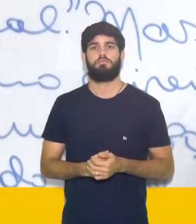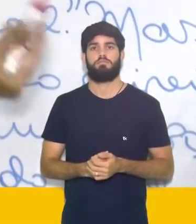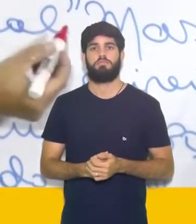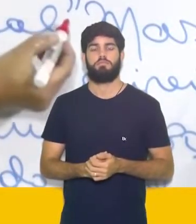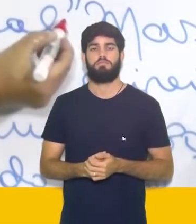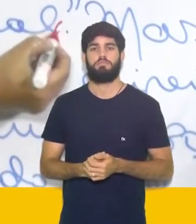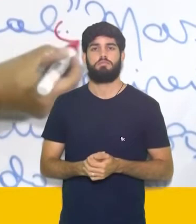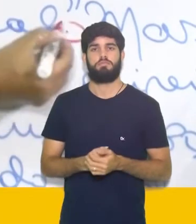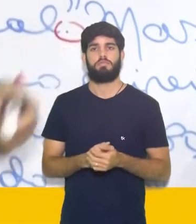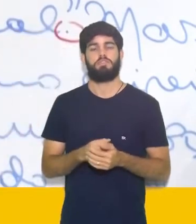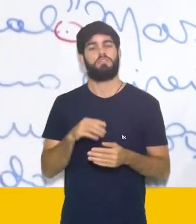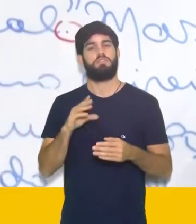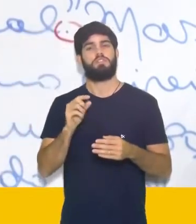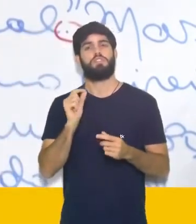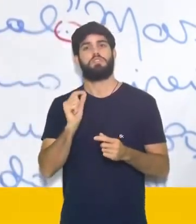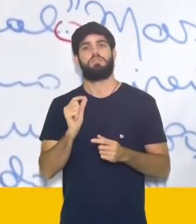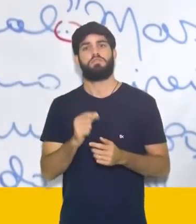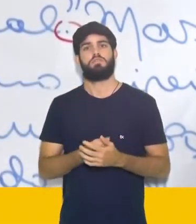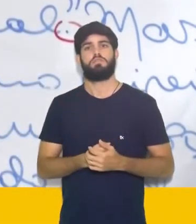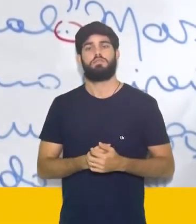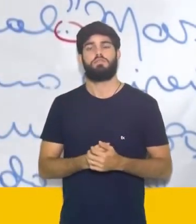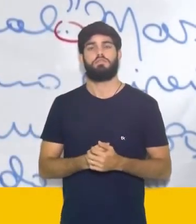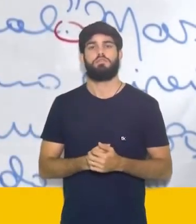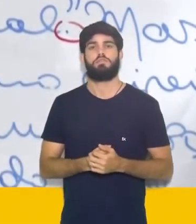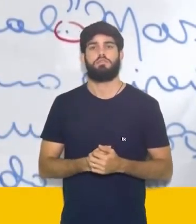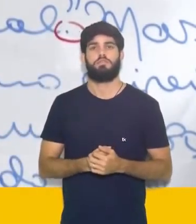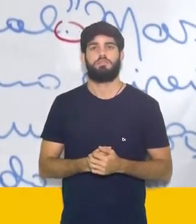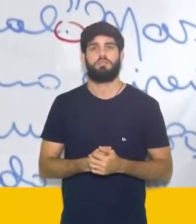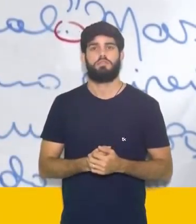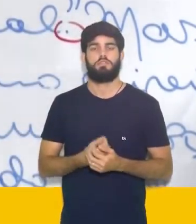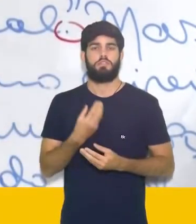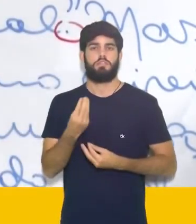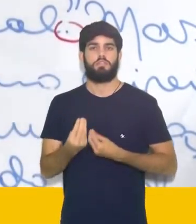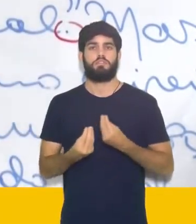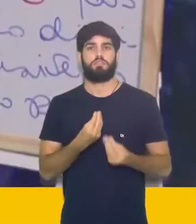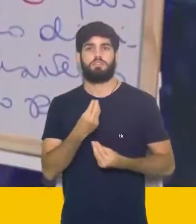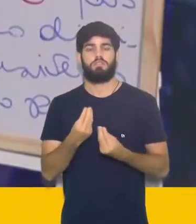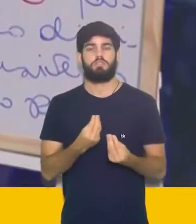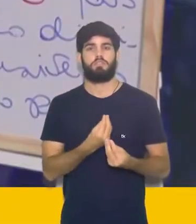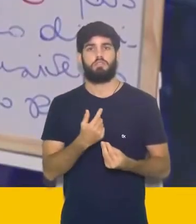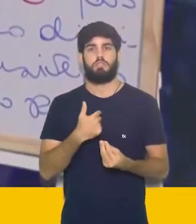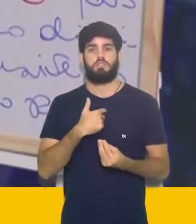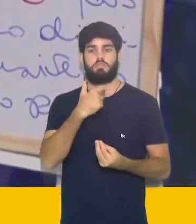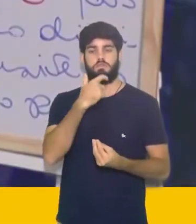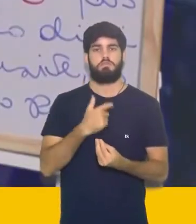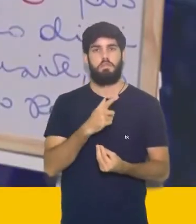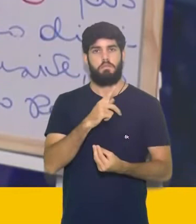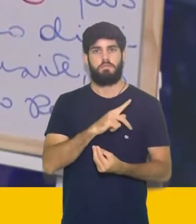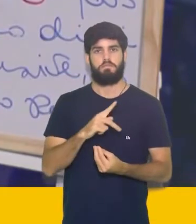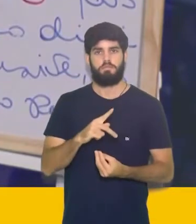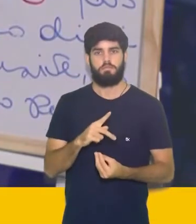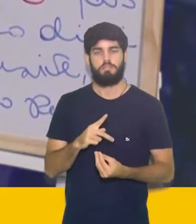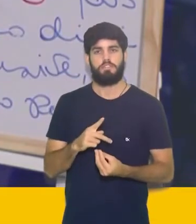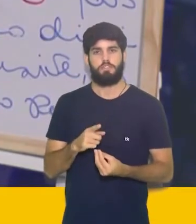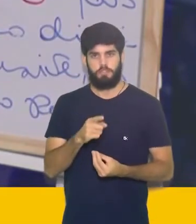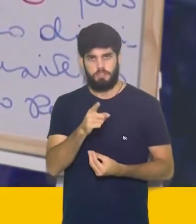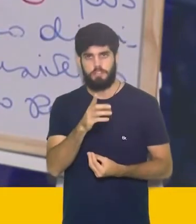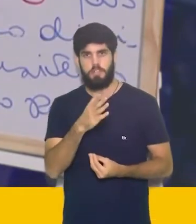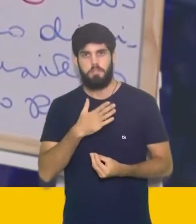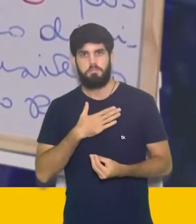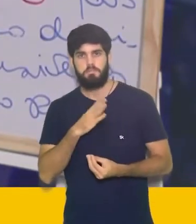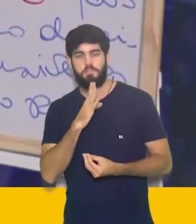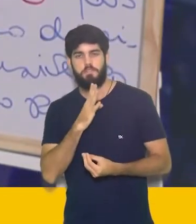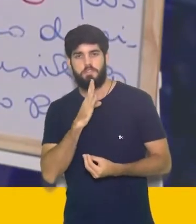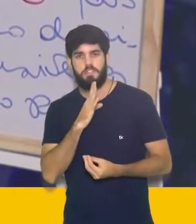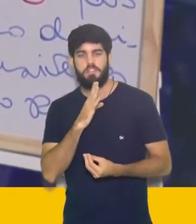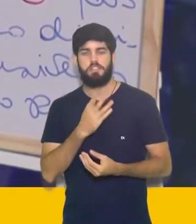Democrático e real. Fechei o outro. Certo? Como eu sou Consuelo Brito e vocês me